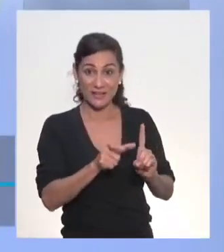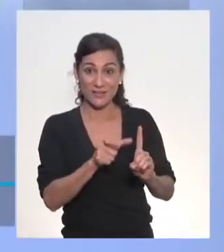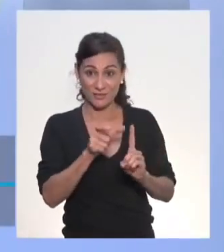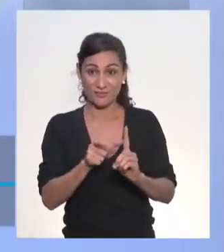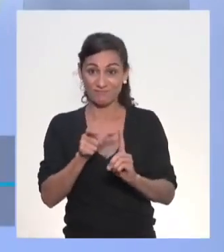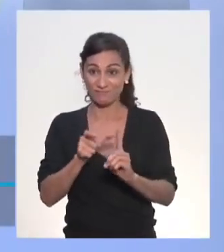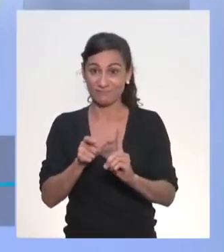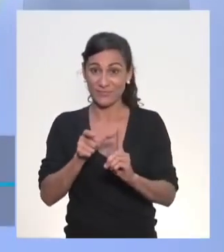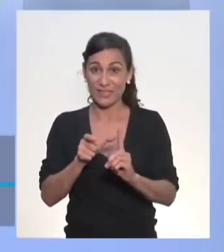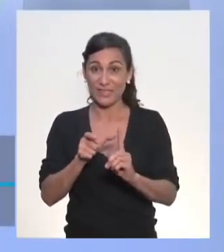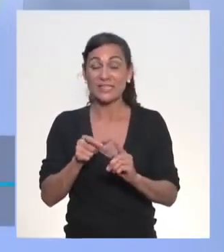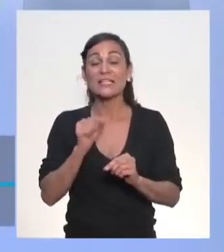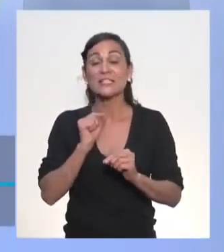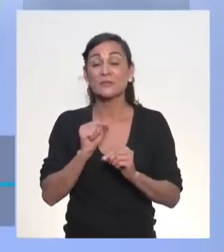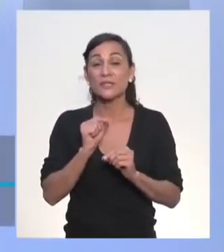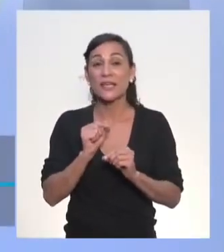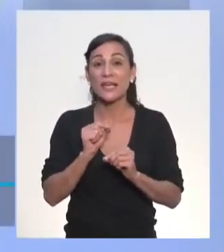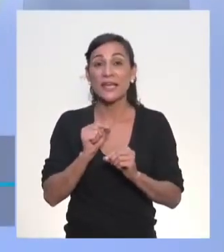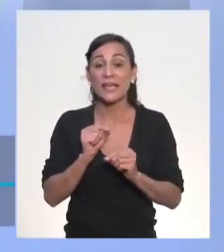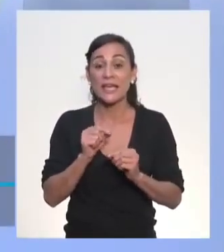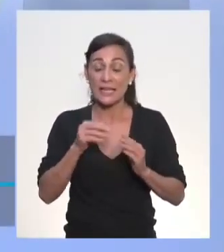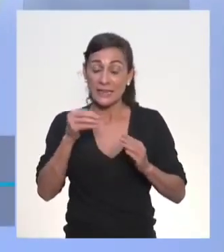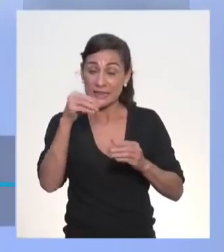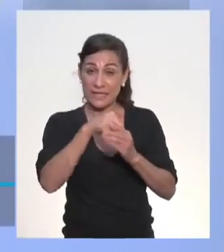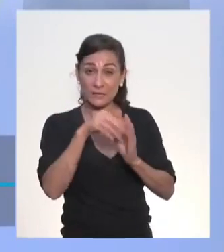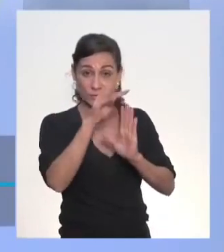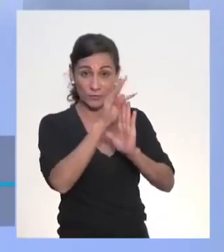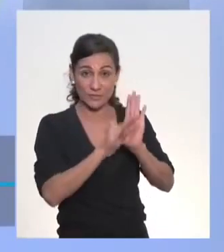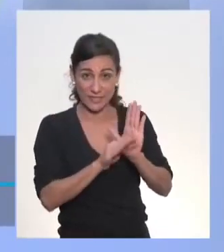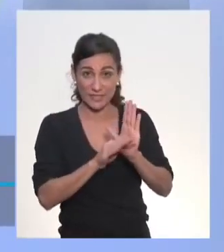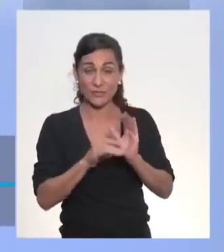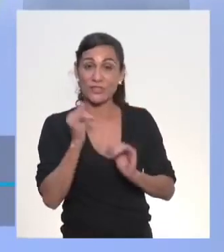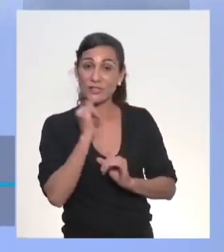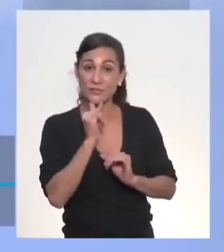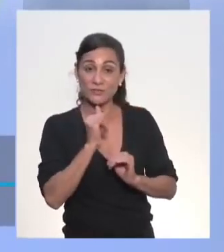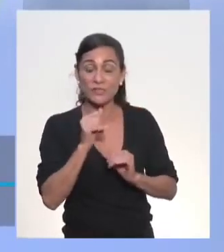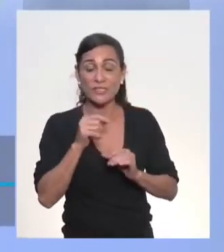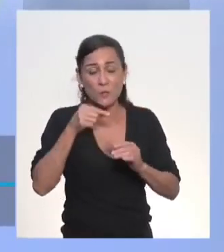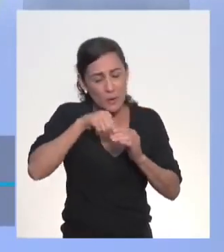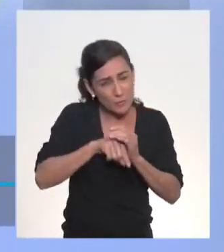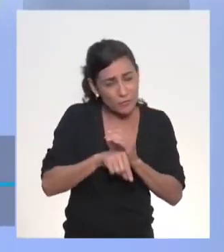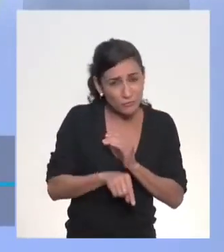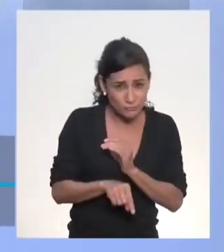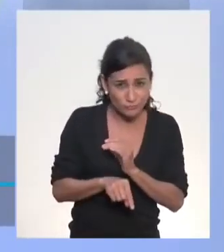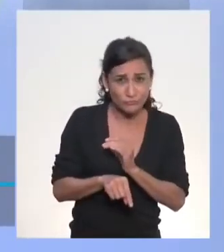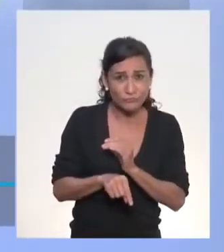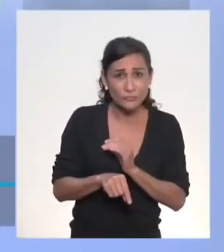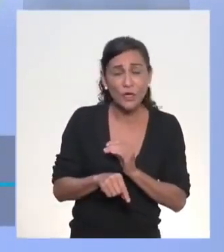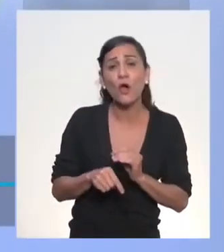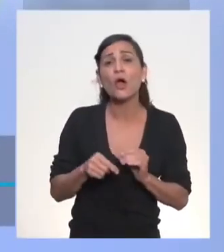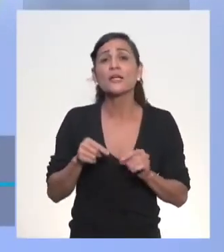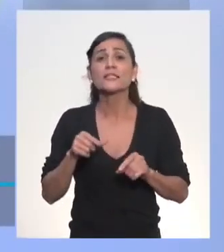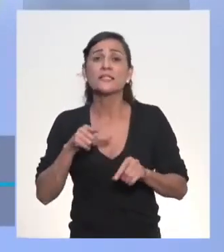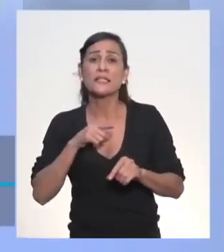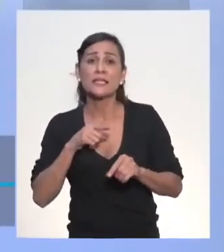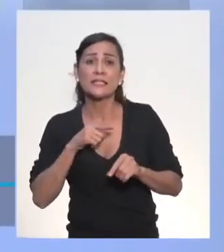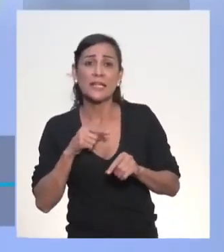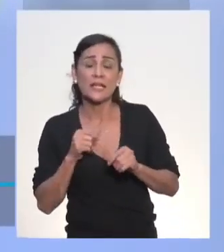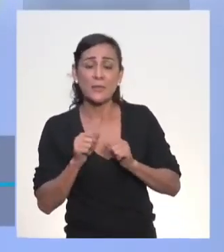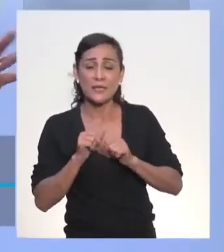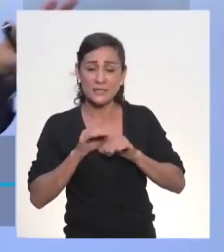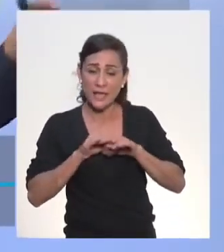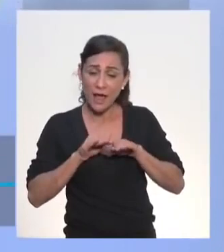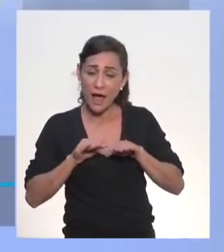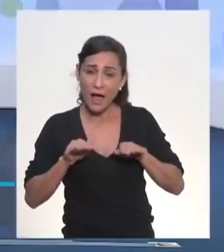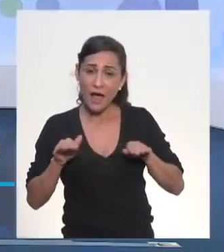são avaliados num texto narrativo de qualidade, se eles são mais profundos, ou seja, tem profundidade, ou se eles são mais